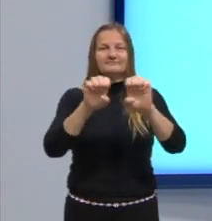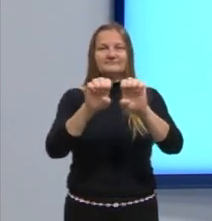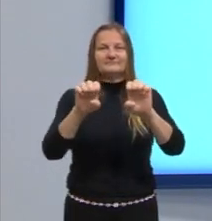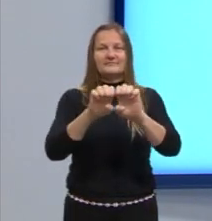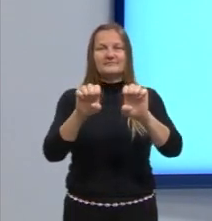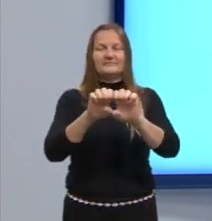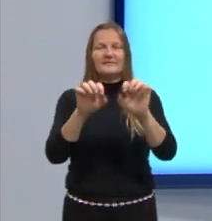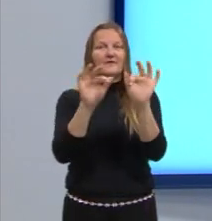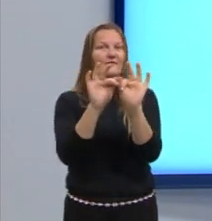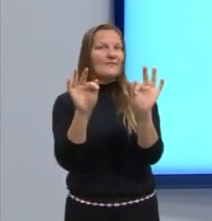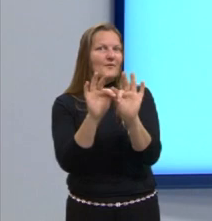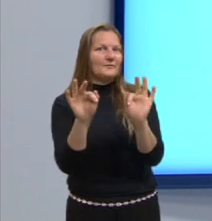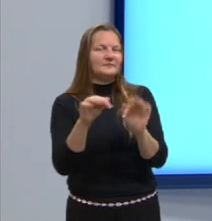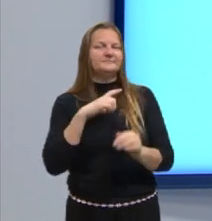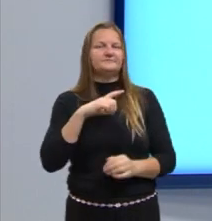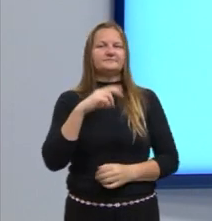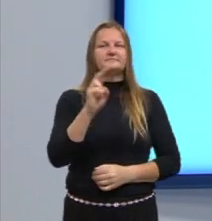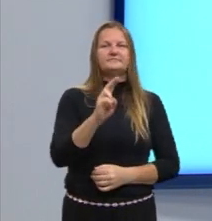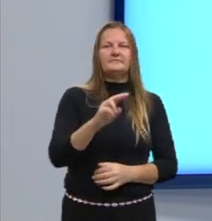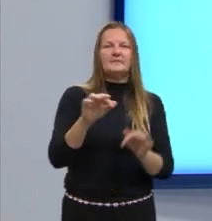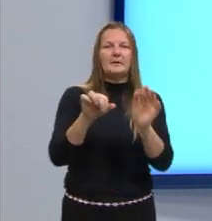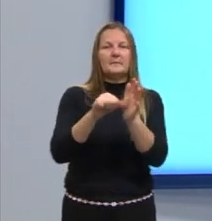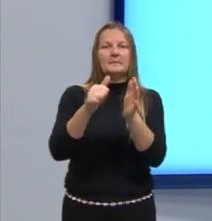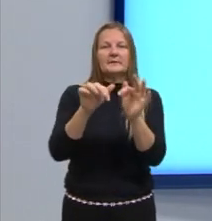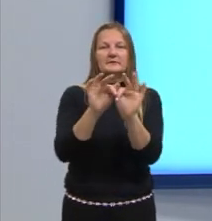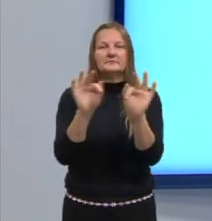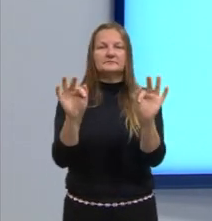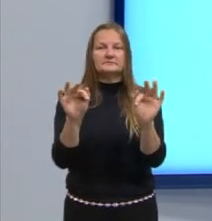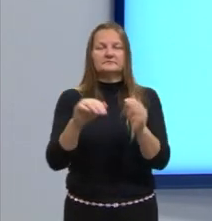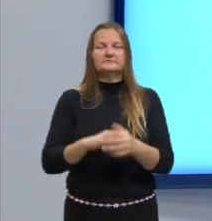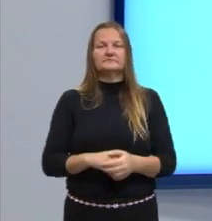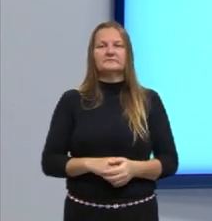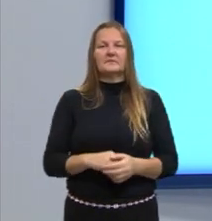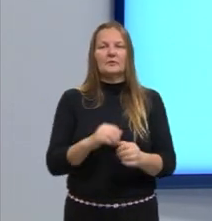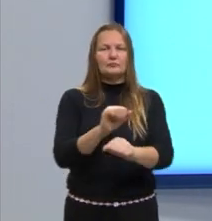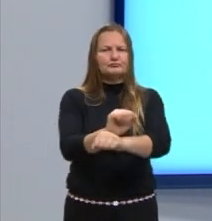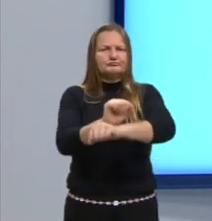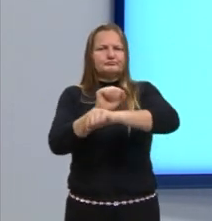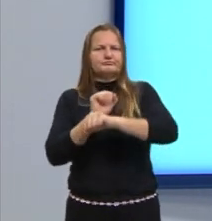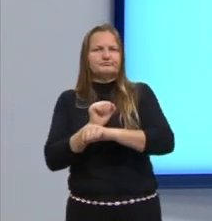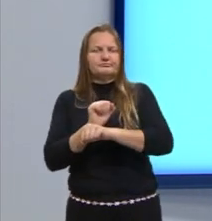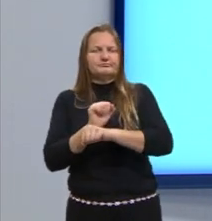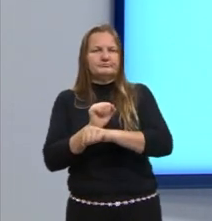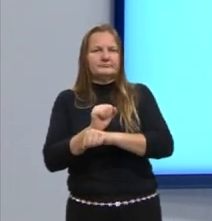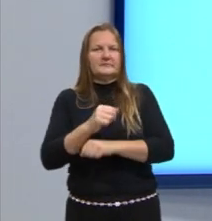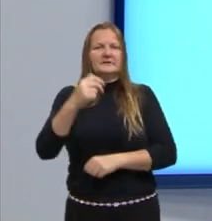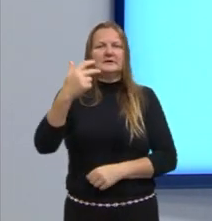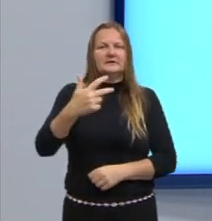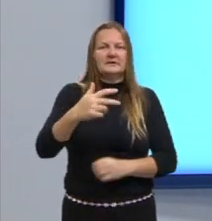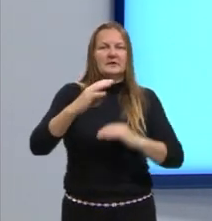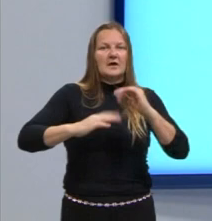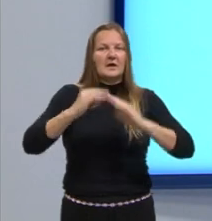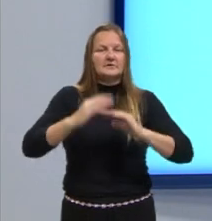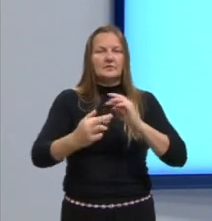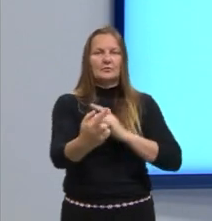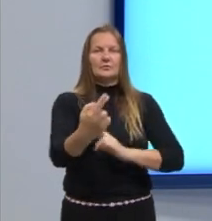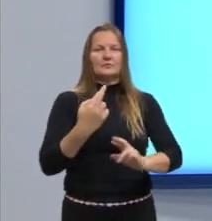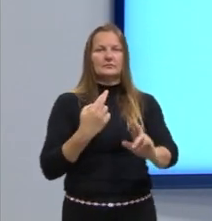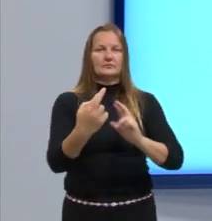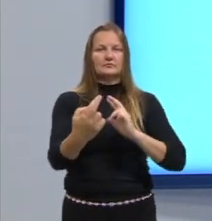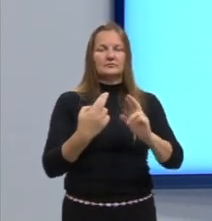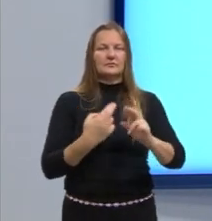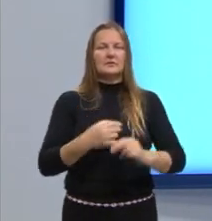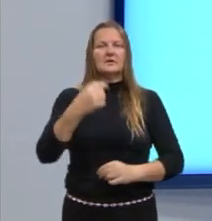as outras leis Elas têm nome a primeira lei de Newton relacionado a inércia né e a terceira ação em reação a gente chama e